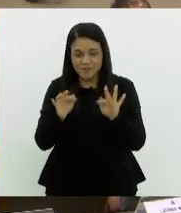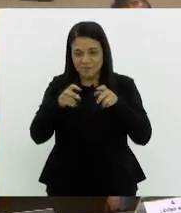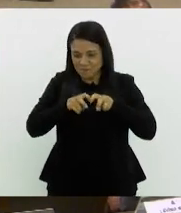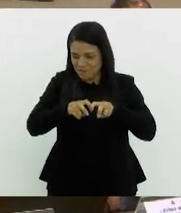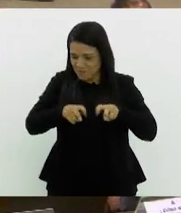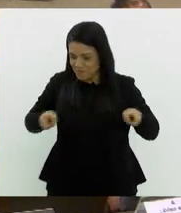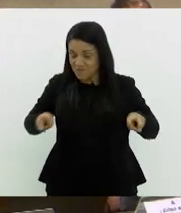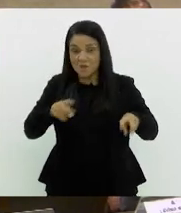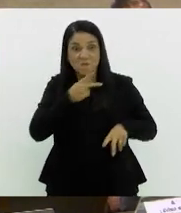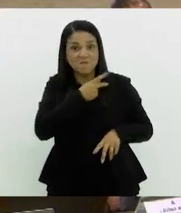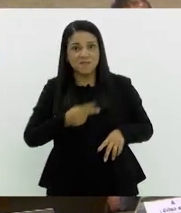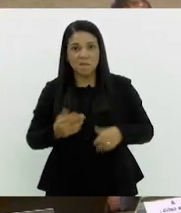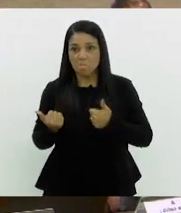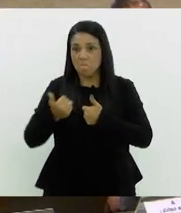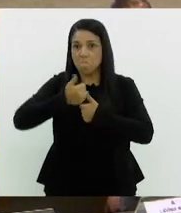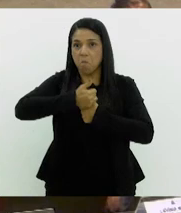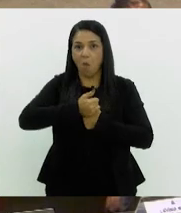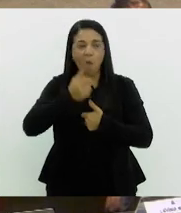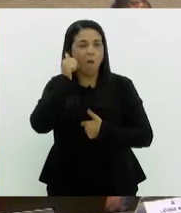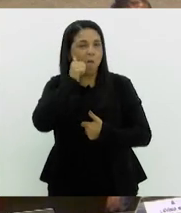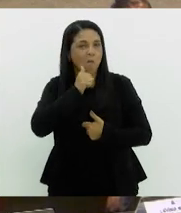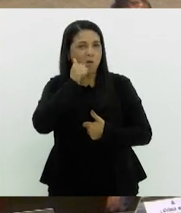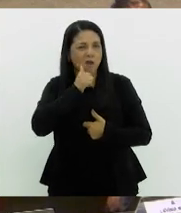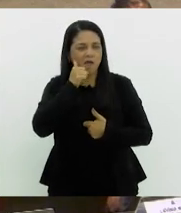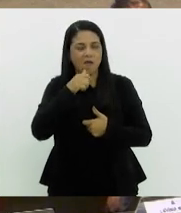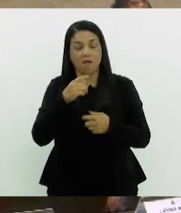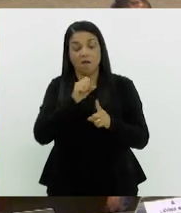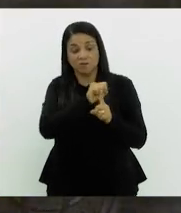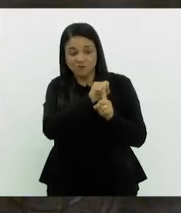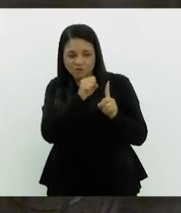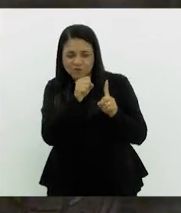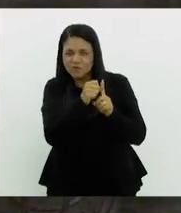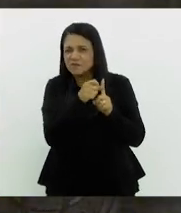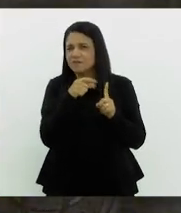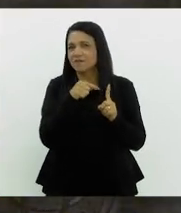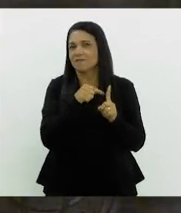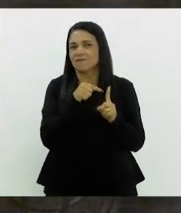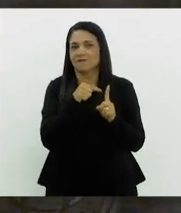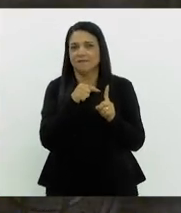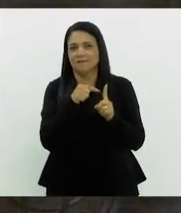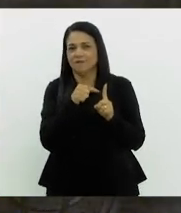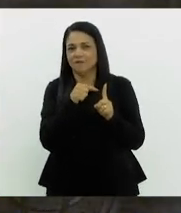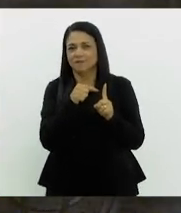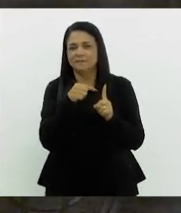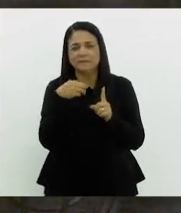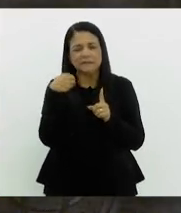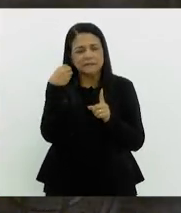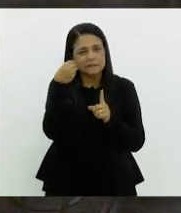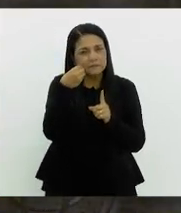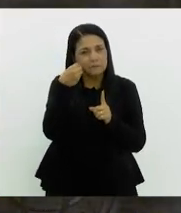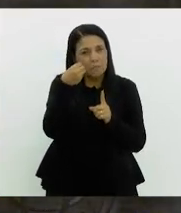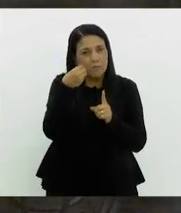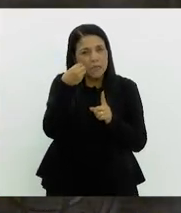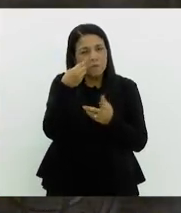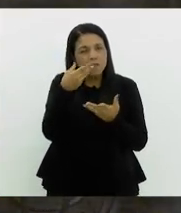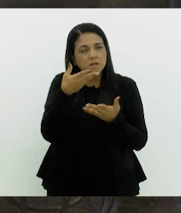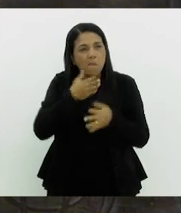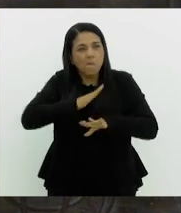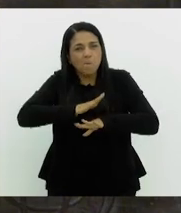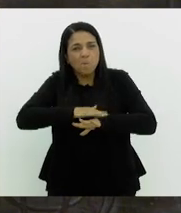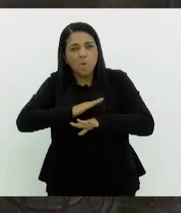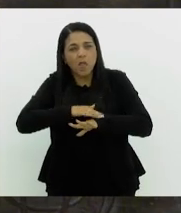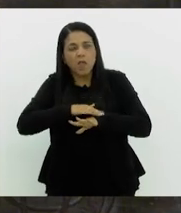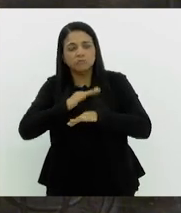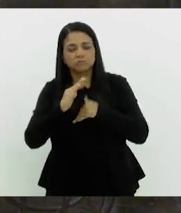né? A sociedade, ela experimenta o seu maior momento de evolução